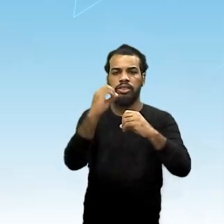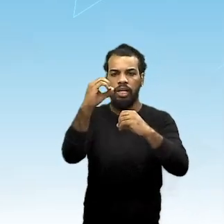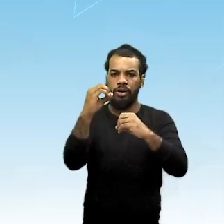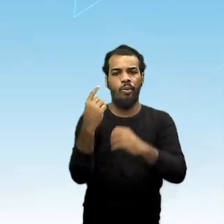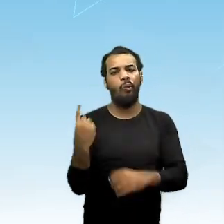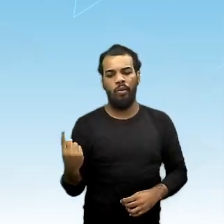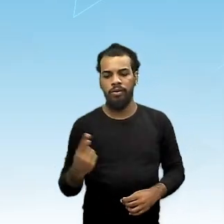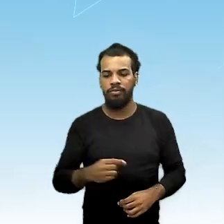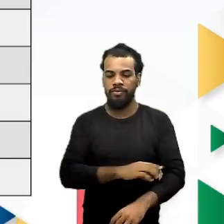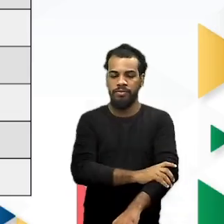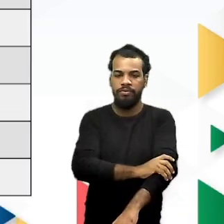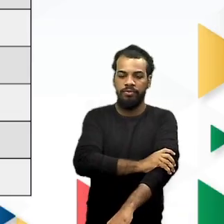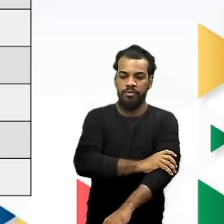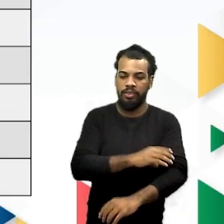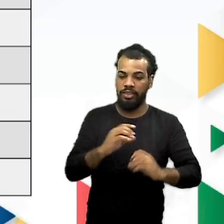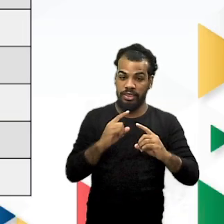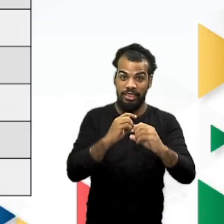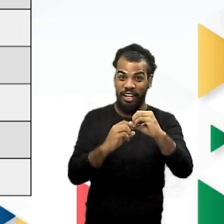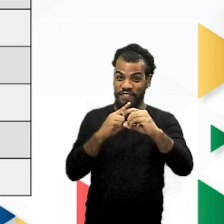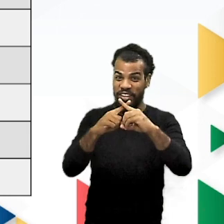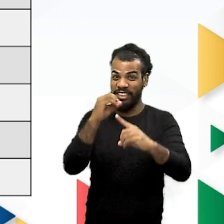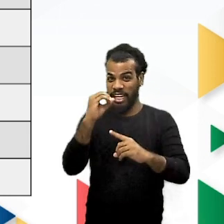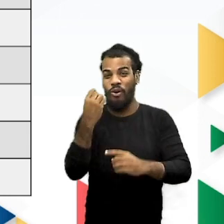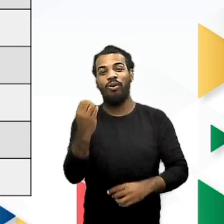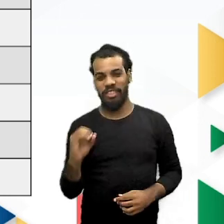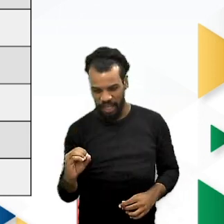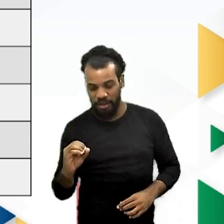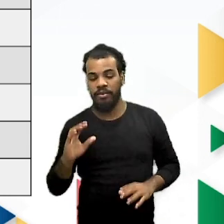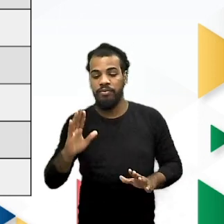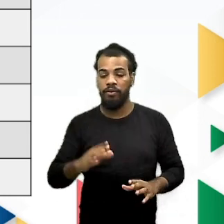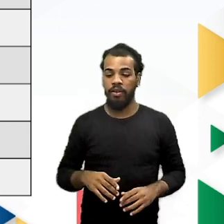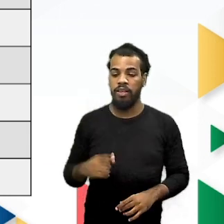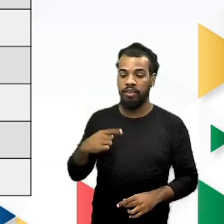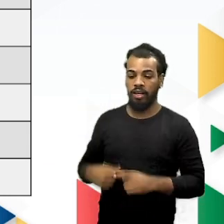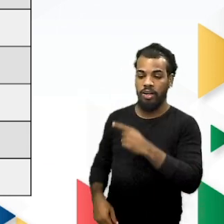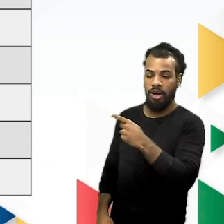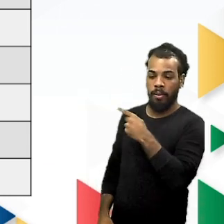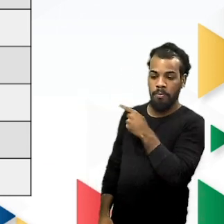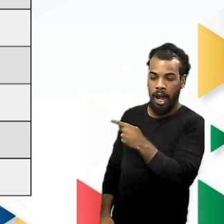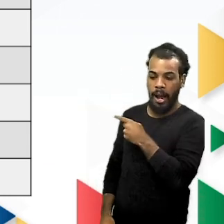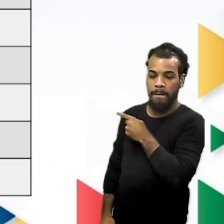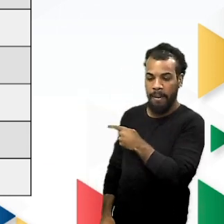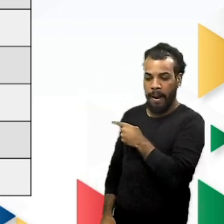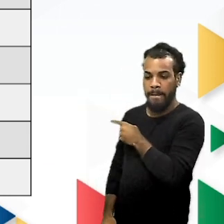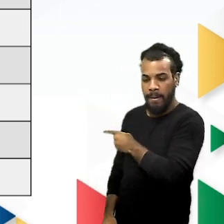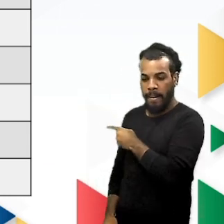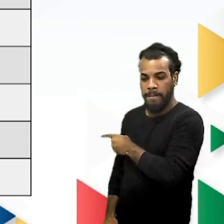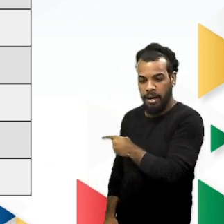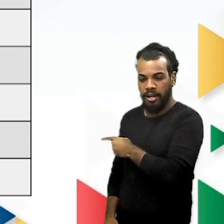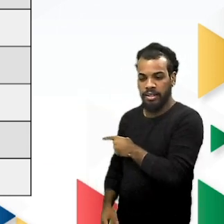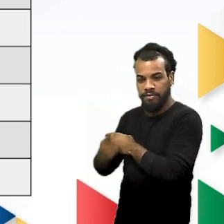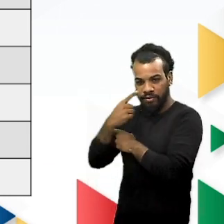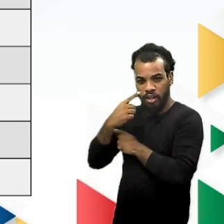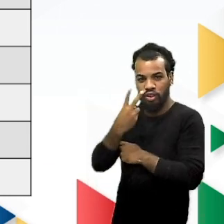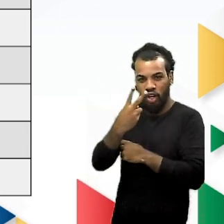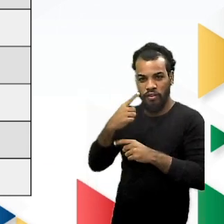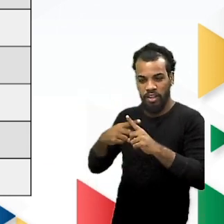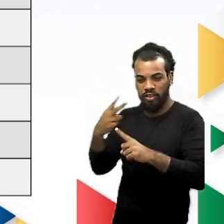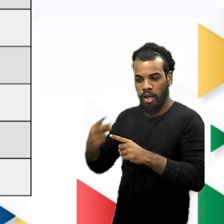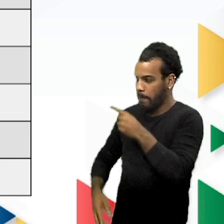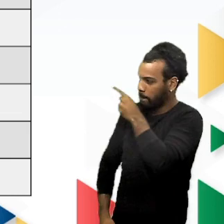2, que é 2 elevado a 1. Tem o número 4, que é 2 elevado ao quadrado. Viu aí que é 2 vezes 2? Tem